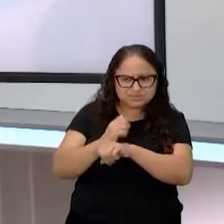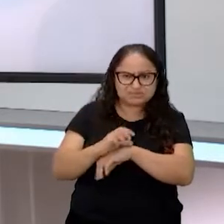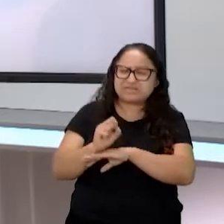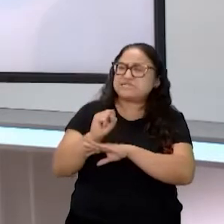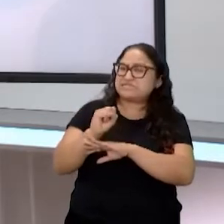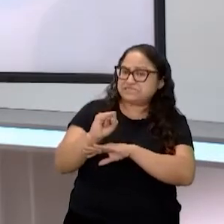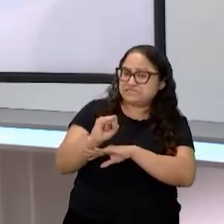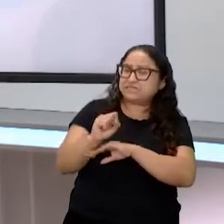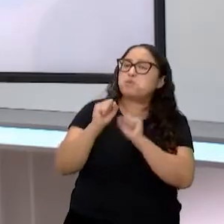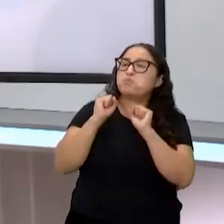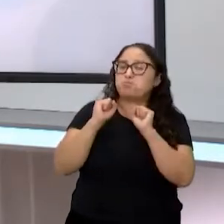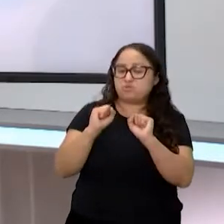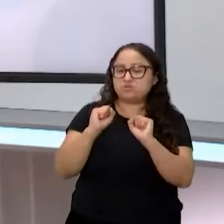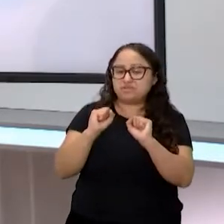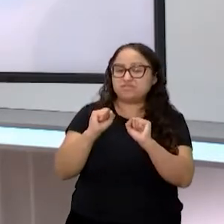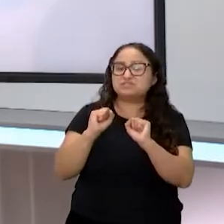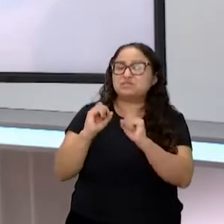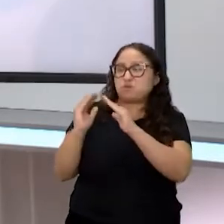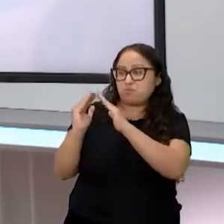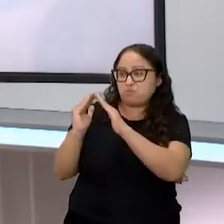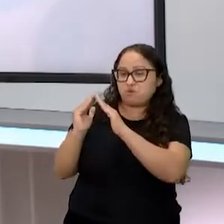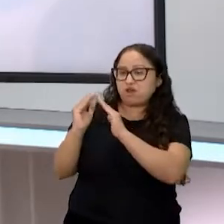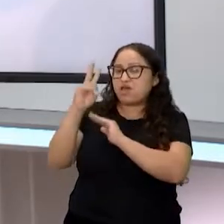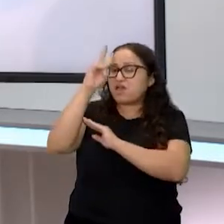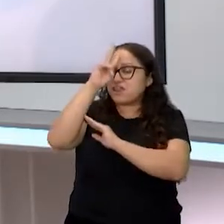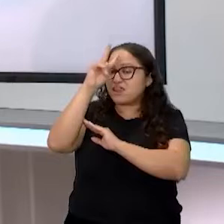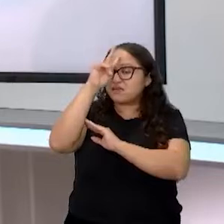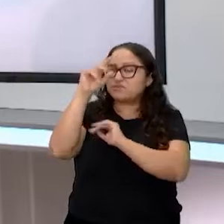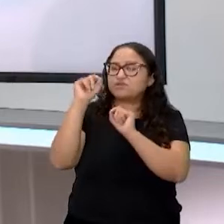pudesse morar, né, pessoal? Se você pudesse morar, lembrando que estou